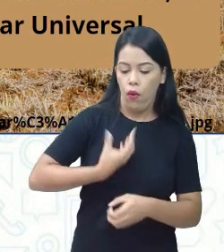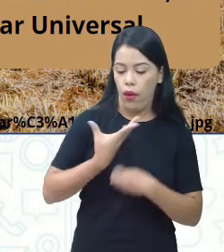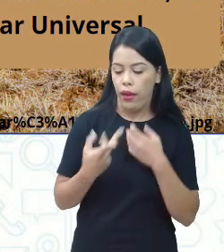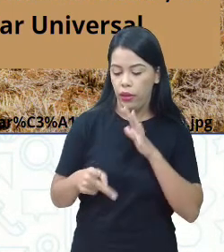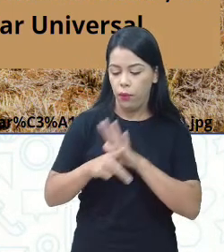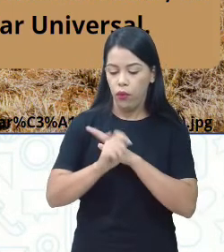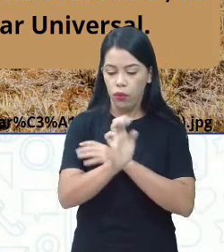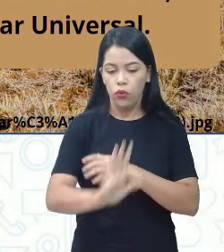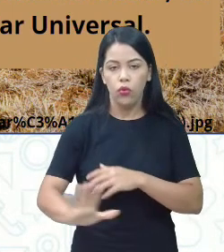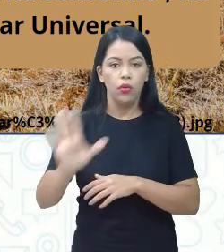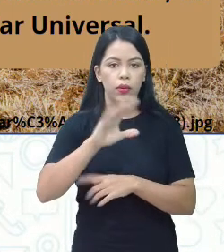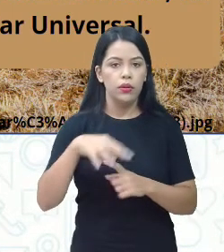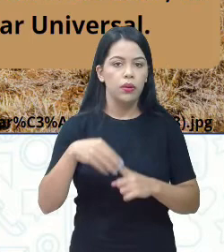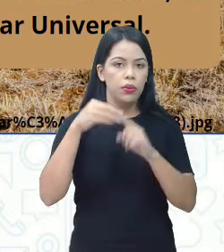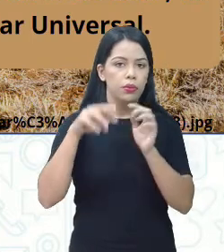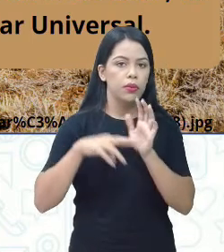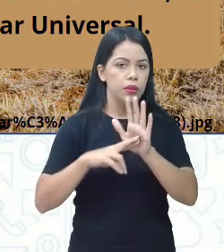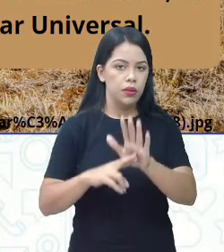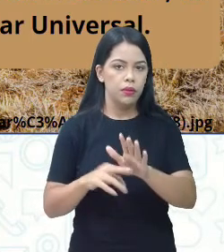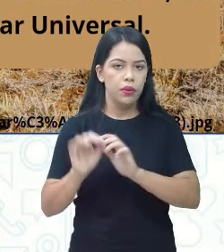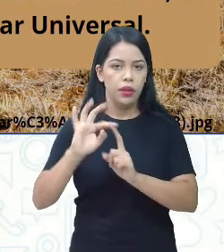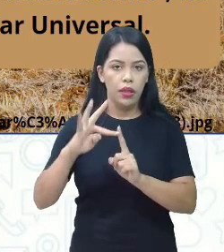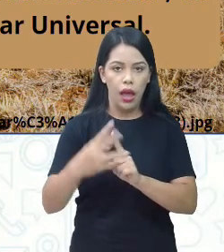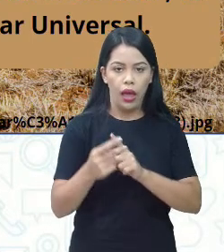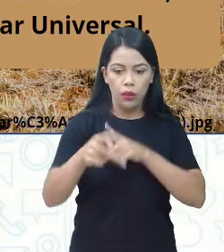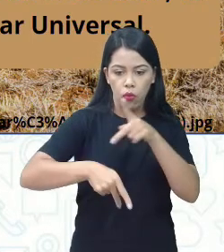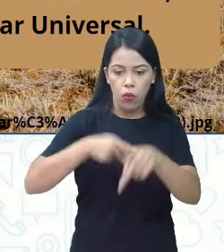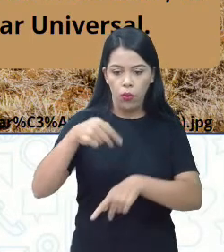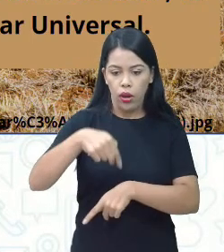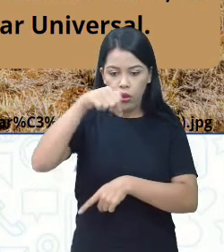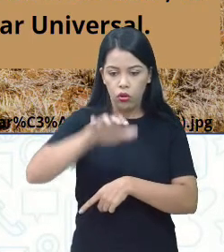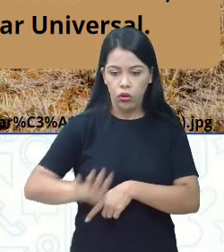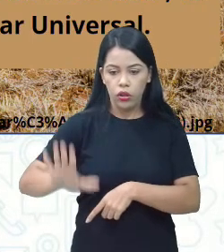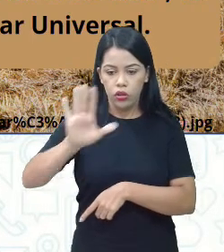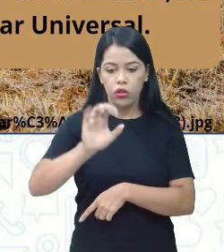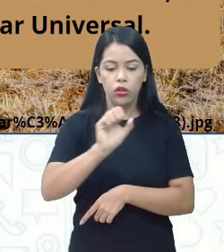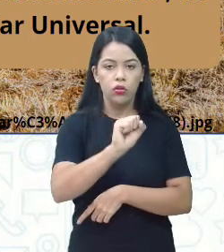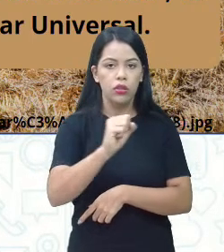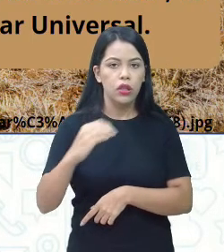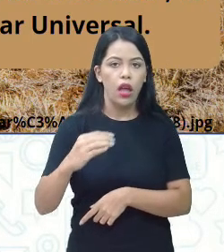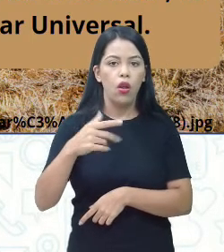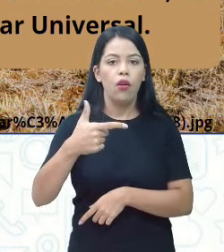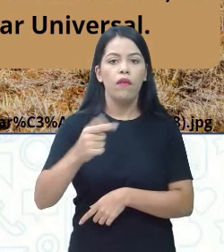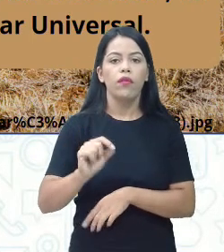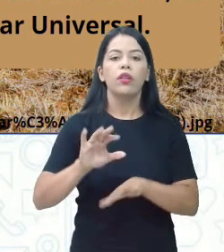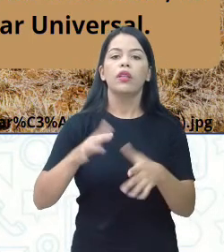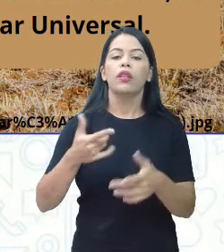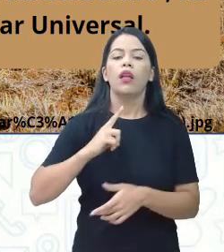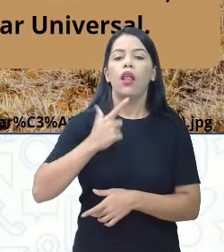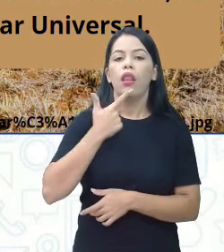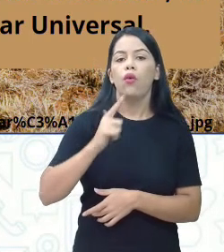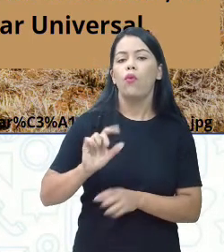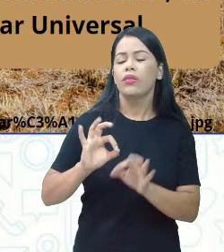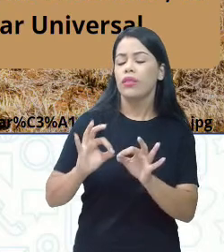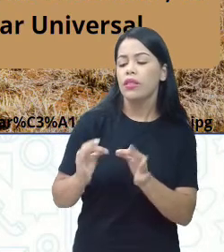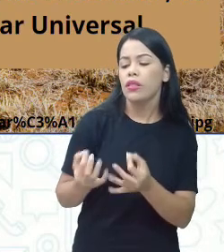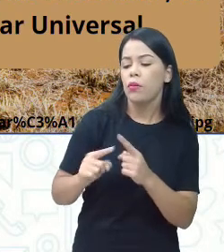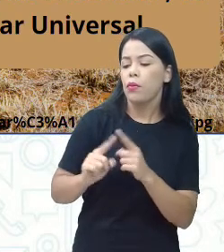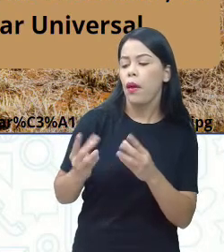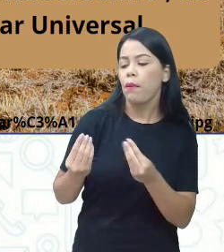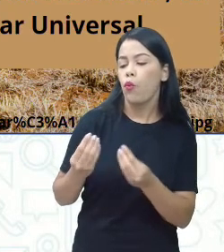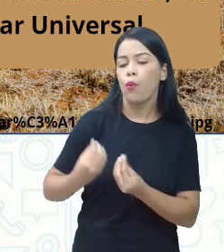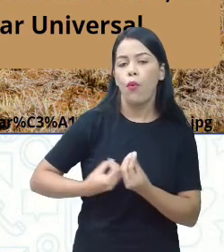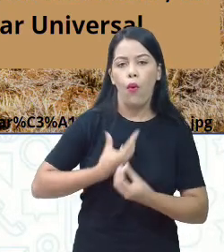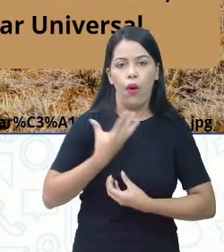principais representantes da arte popular nordestina do século XX. Com uma linguagem simples, porém